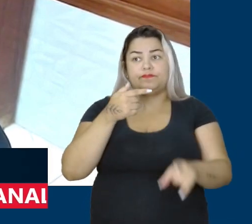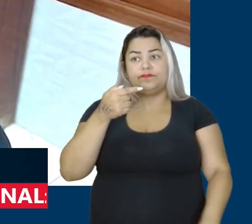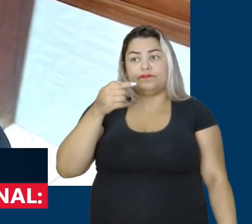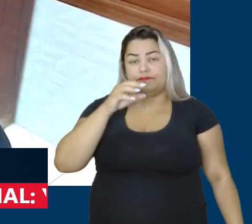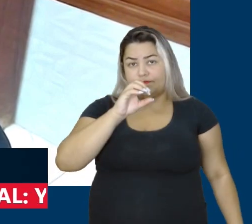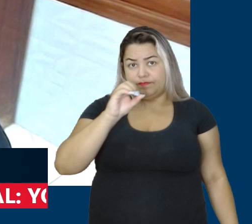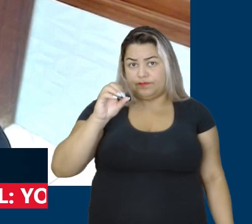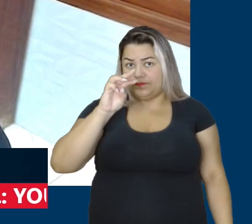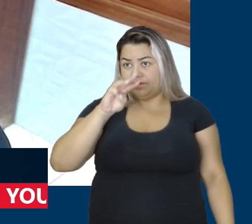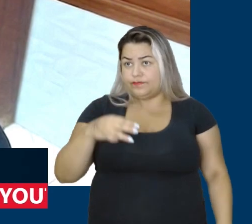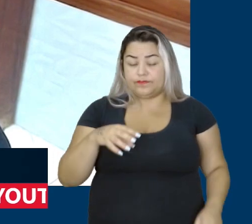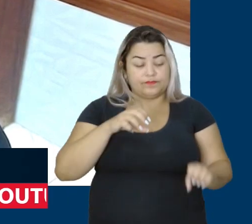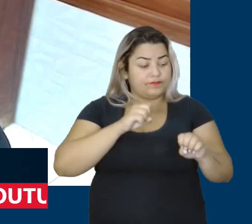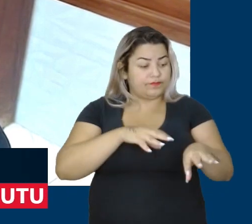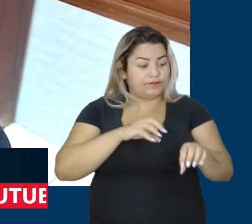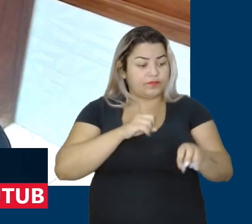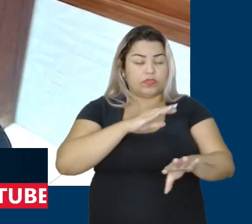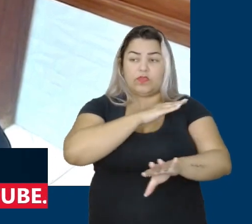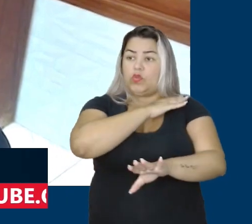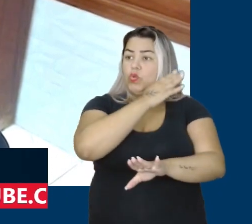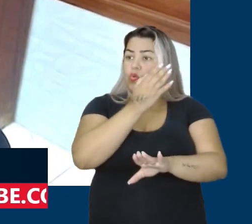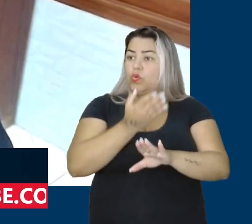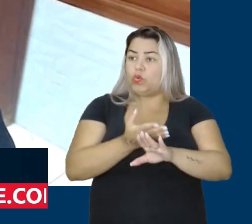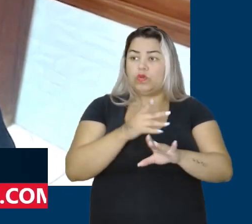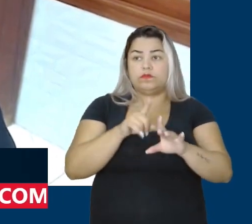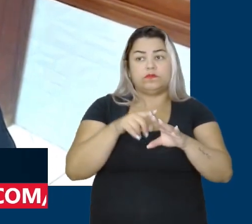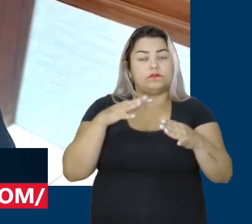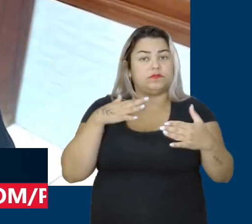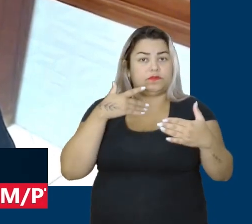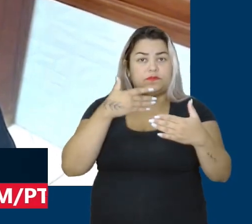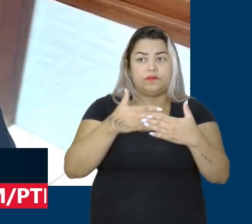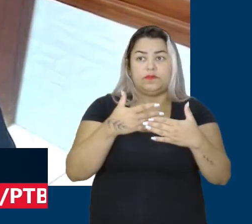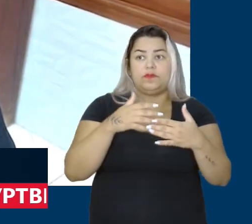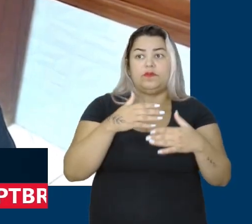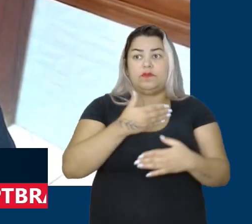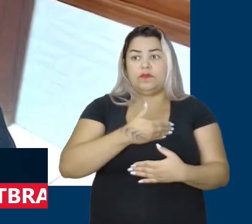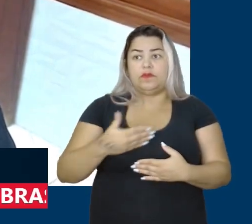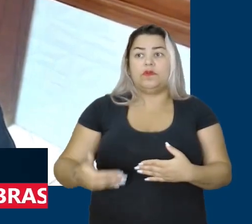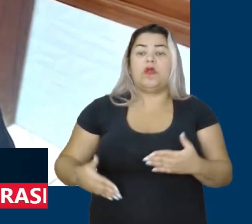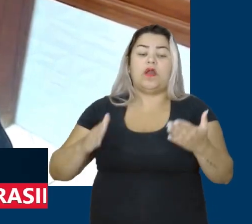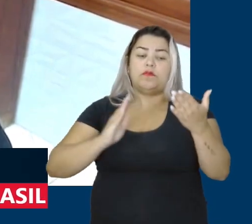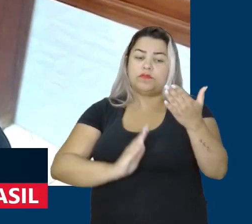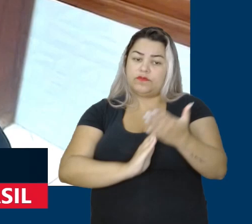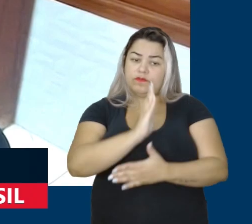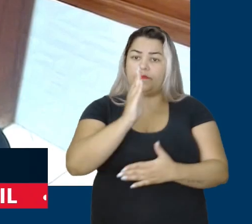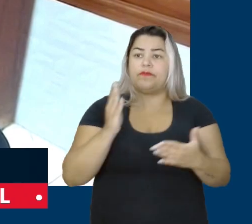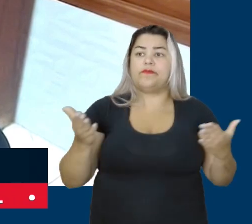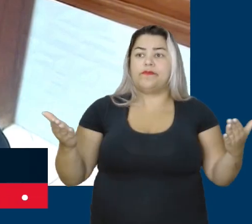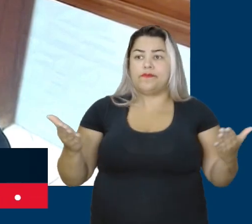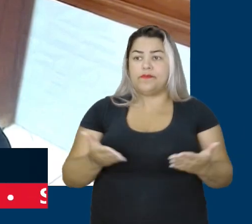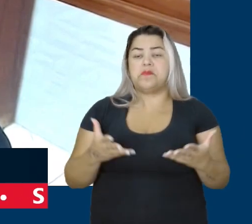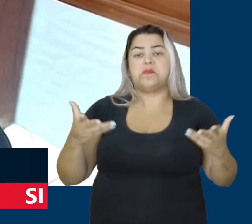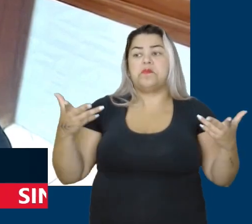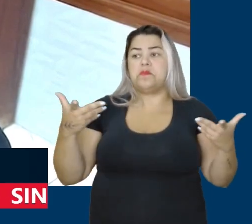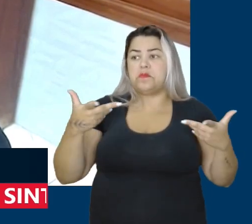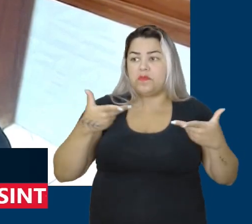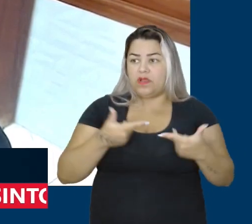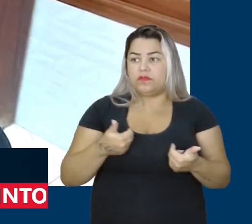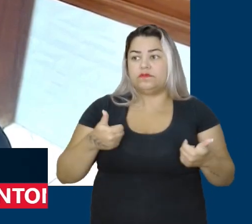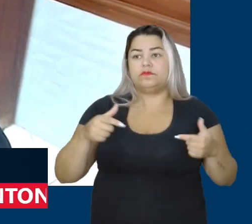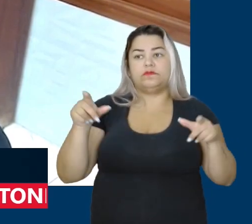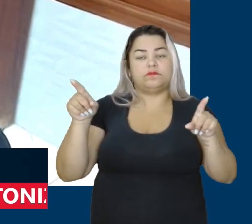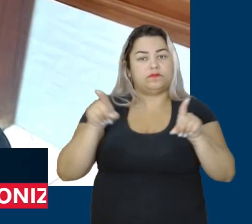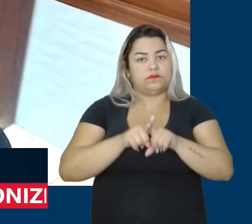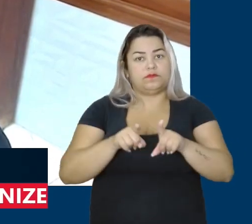milhões. Educação em tempo integral, estamos avançando, o governo mandou um projeto, aprovamos agora ontem um belo projeto